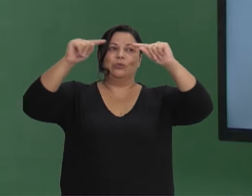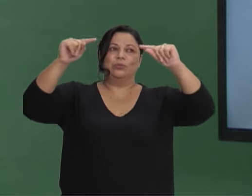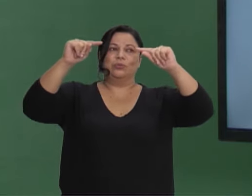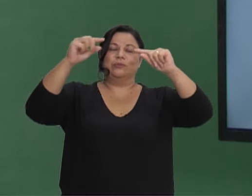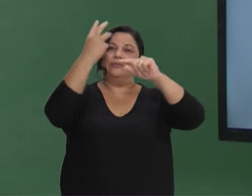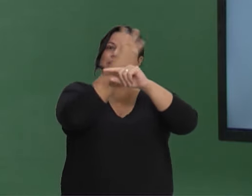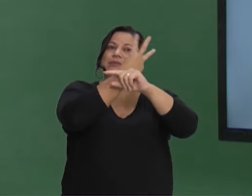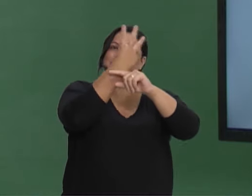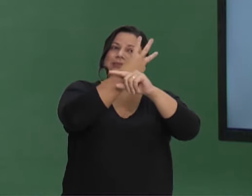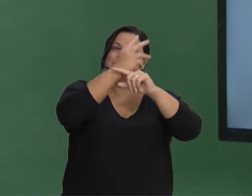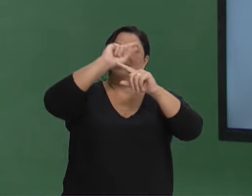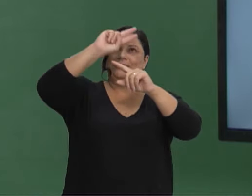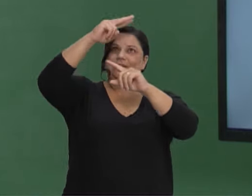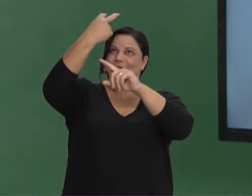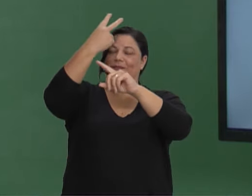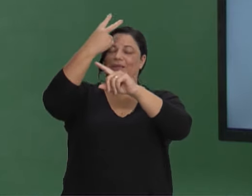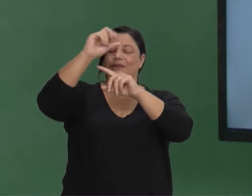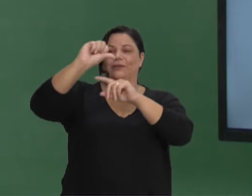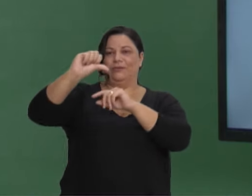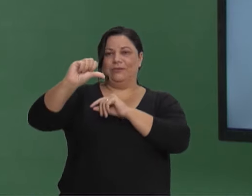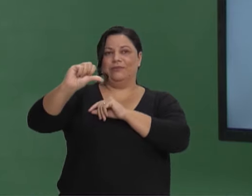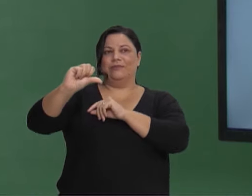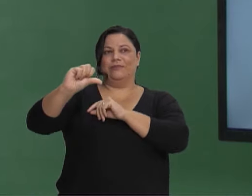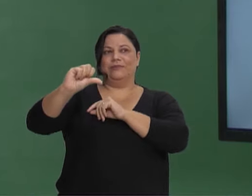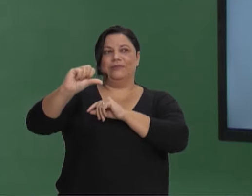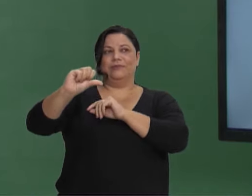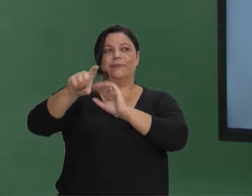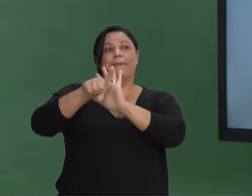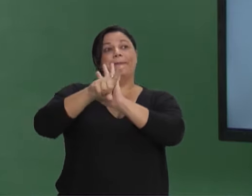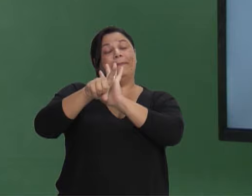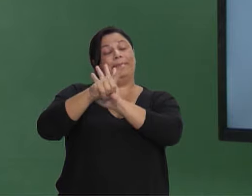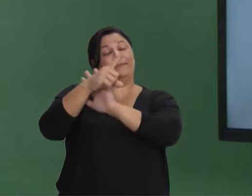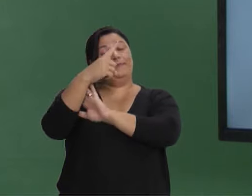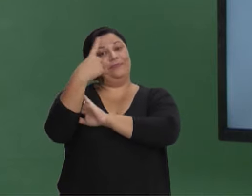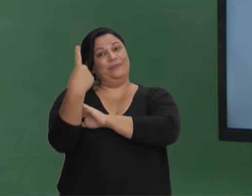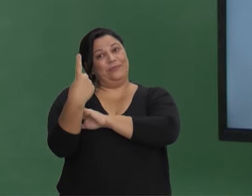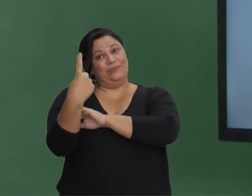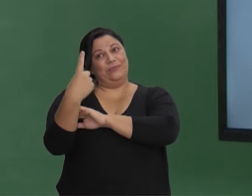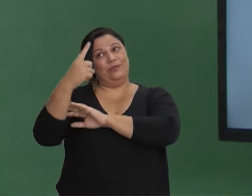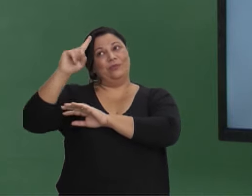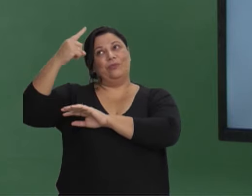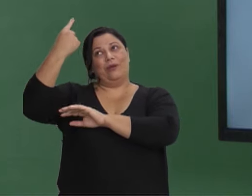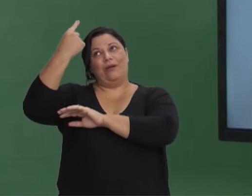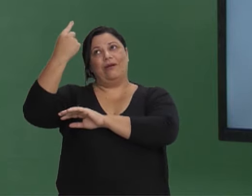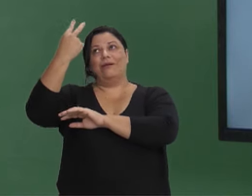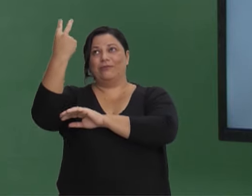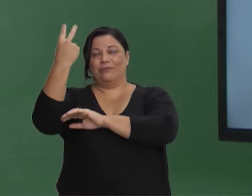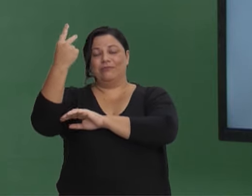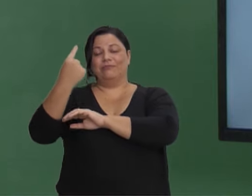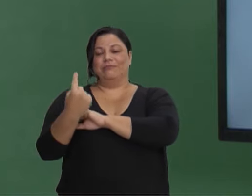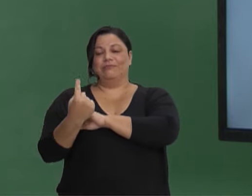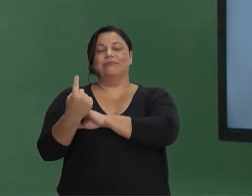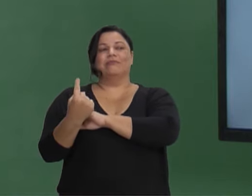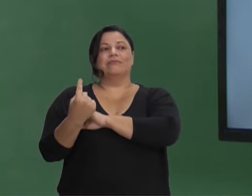3 ao quadrado, 9, menos 1 ao quadrado, 1. 9 mais